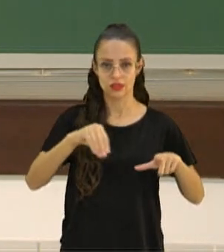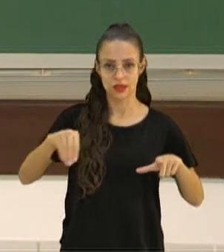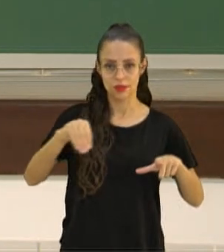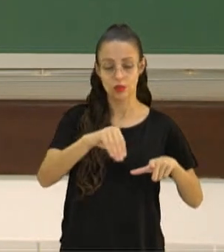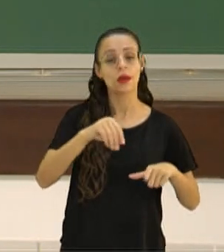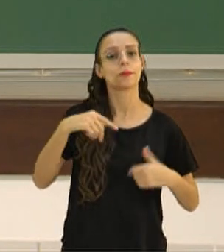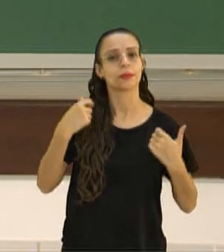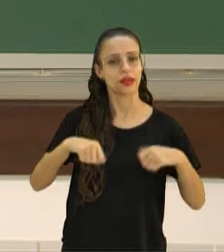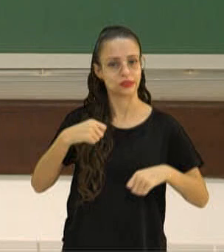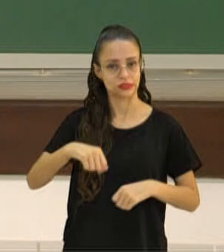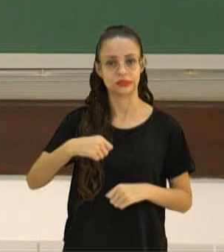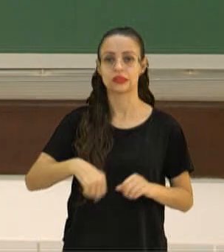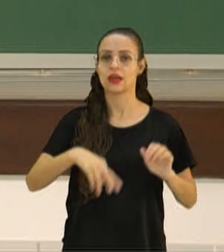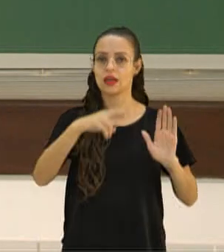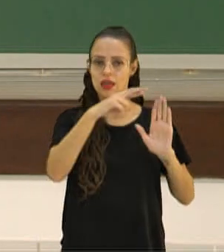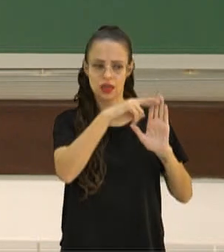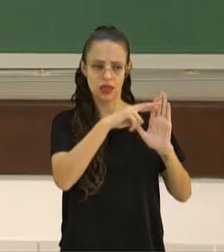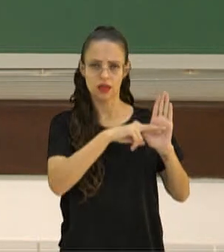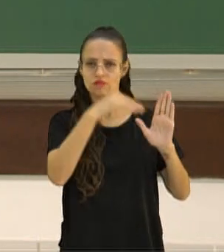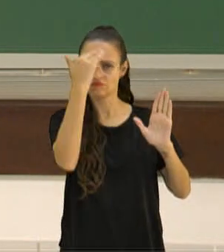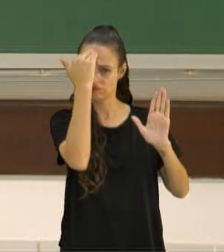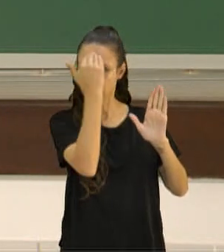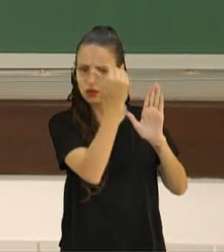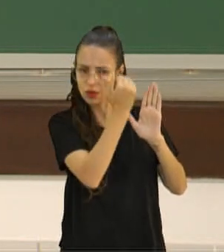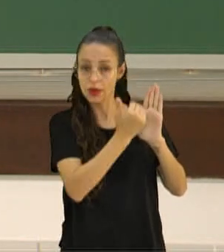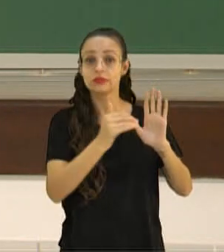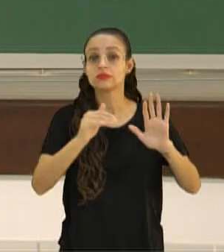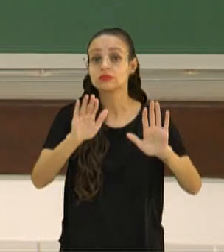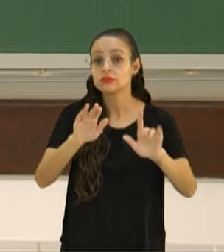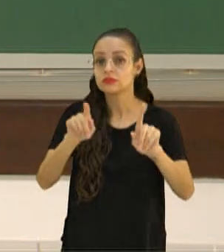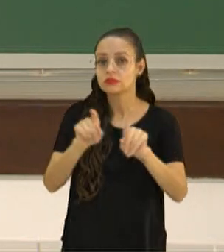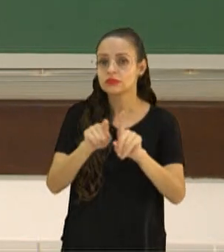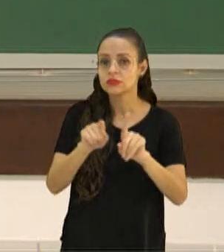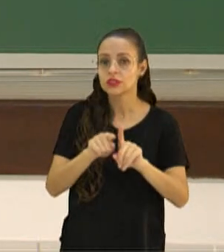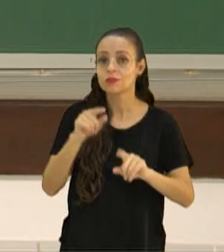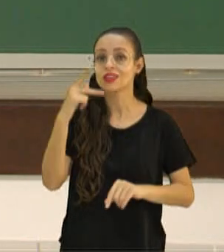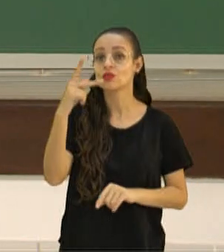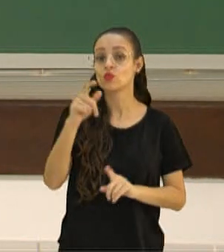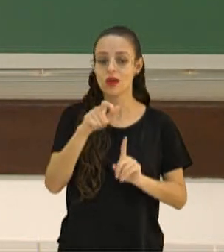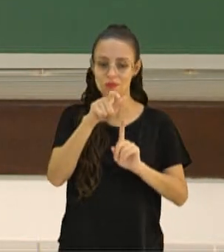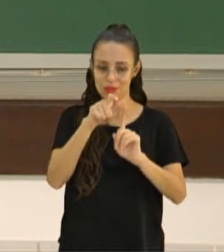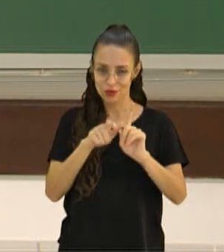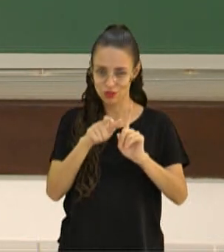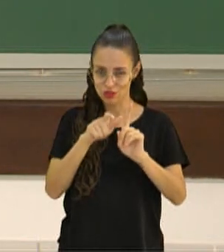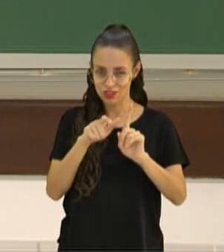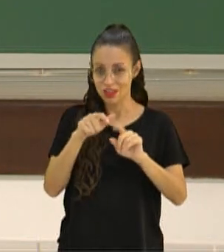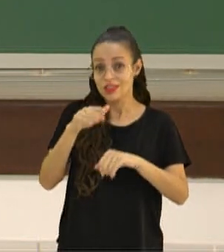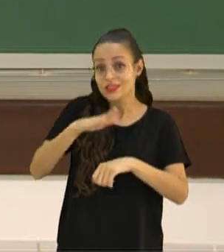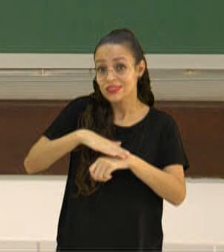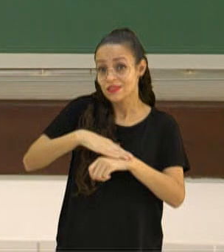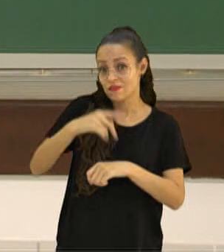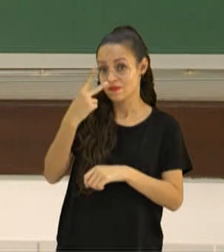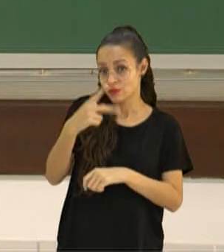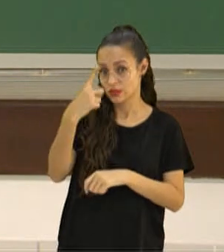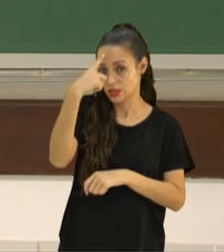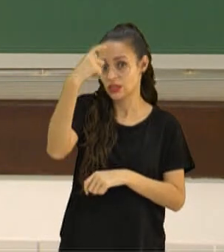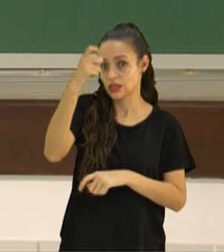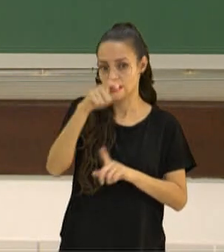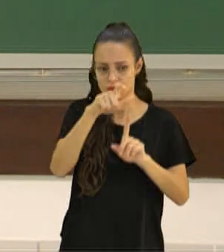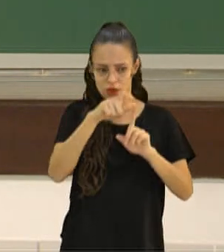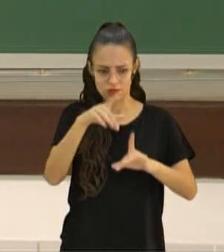você tem que estar seguindo, mas além dessas regras, o seu personagem, a criação do personagem que é seu, você vai